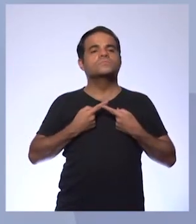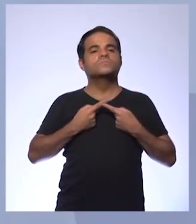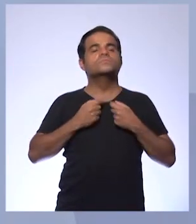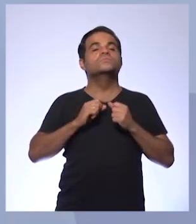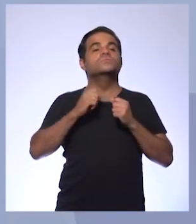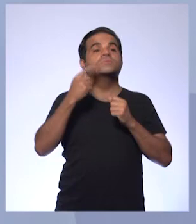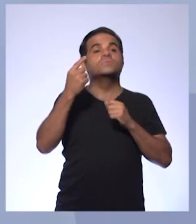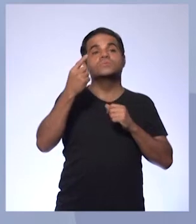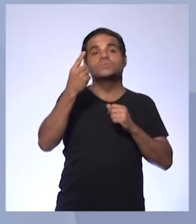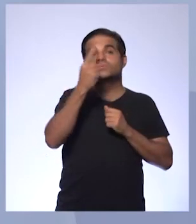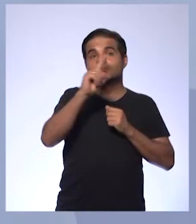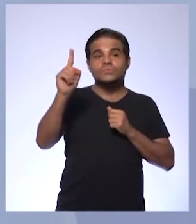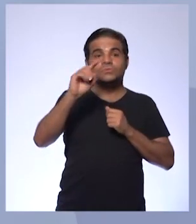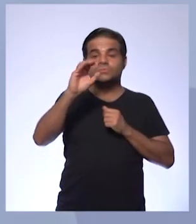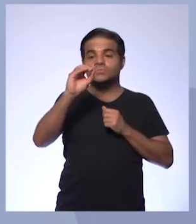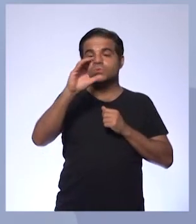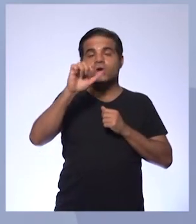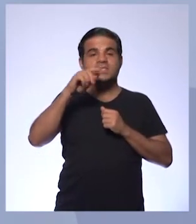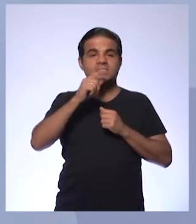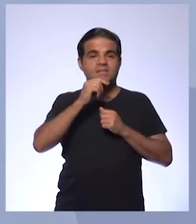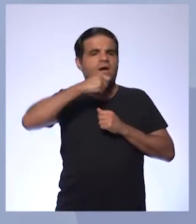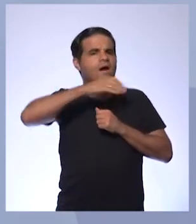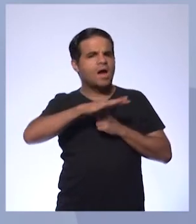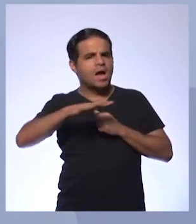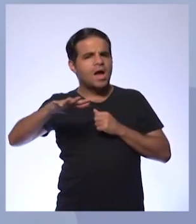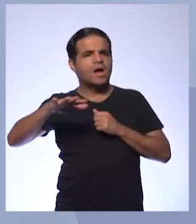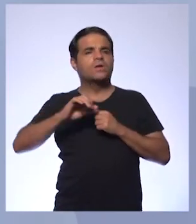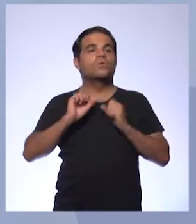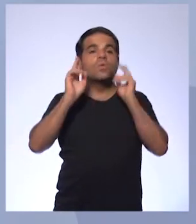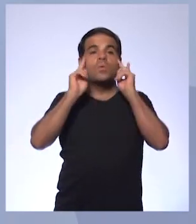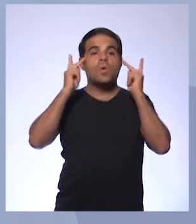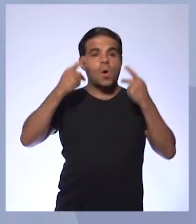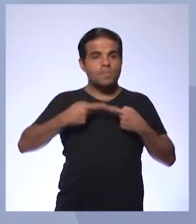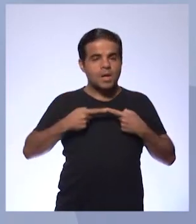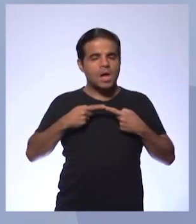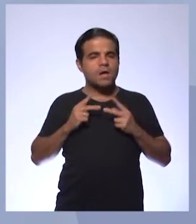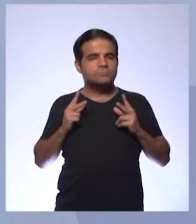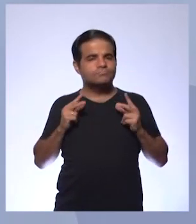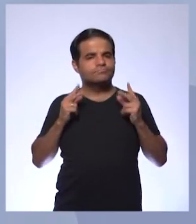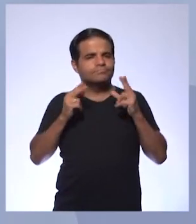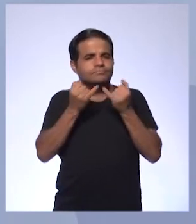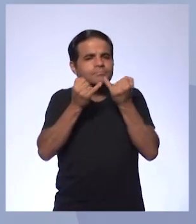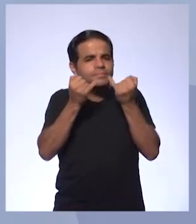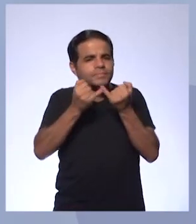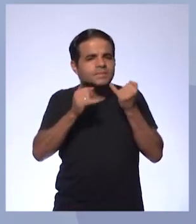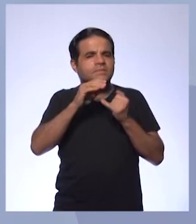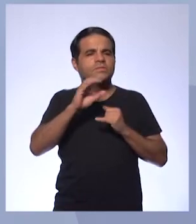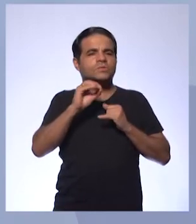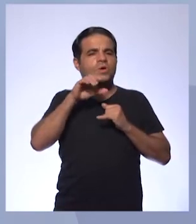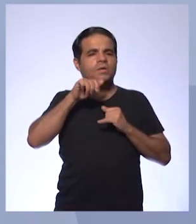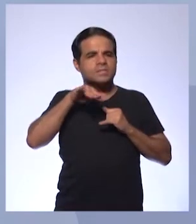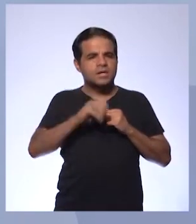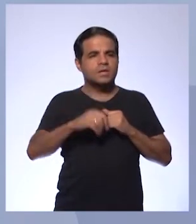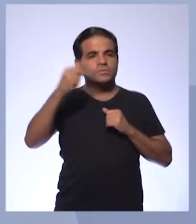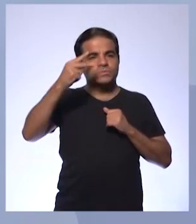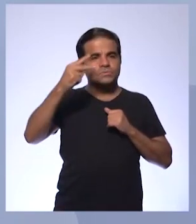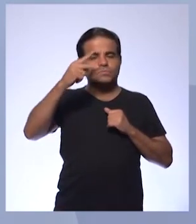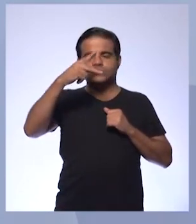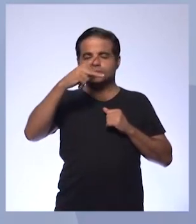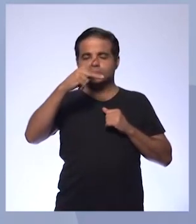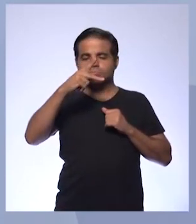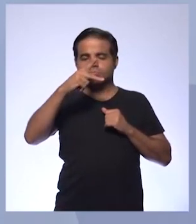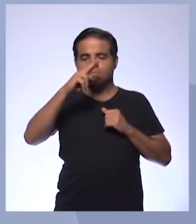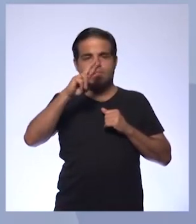palavra oceano. Então, humano rima com oceano. No segundo verso, preces. No